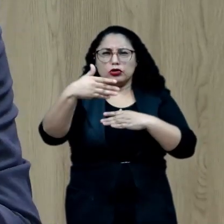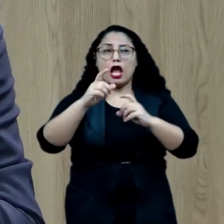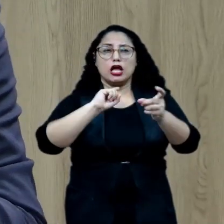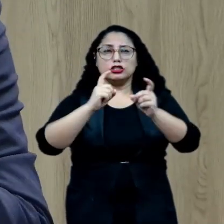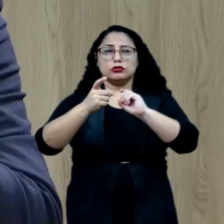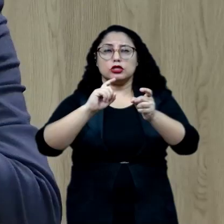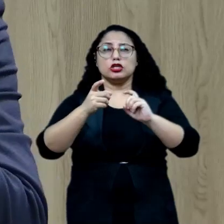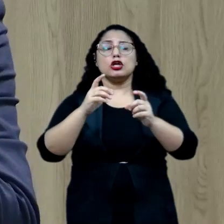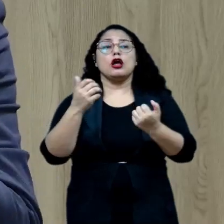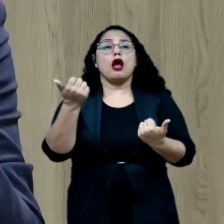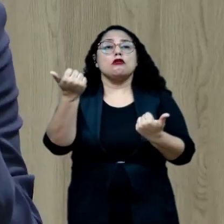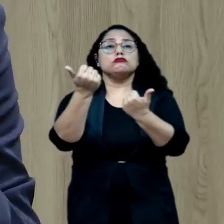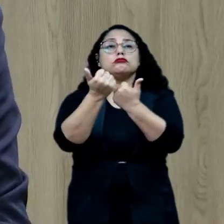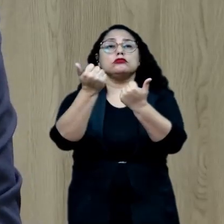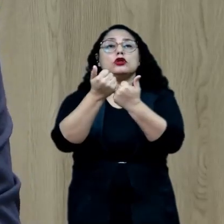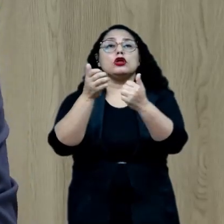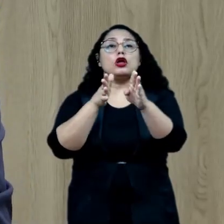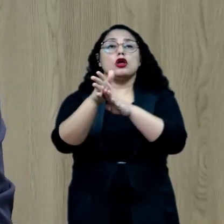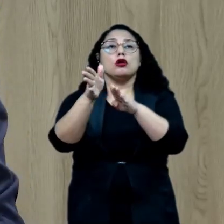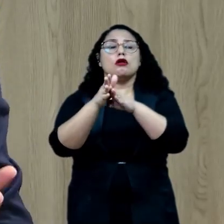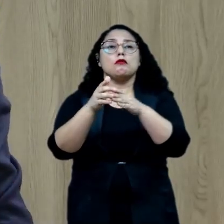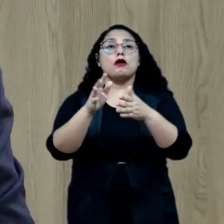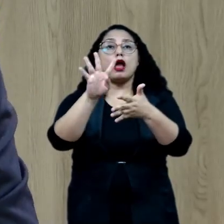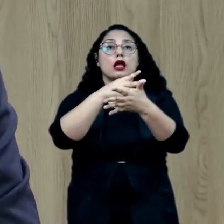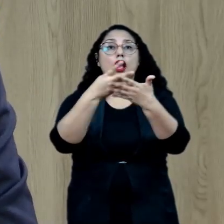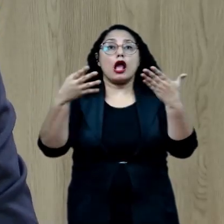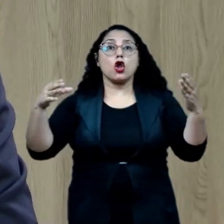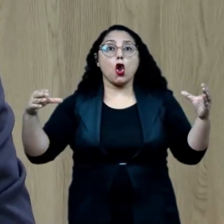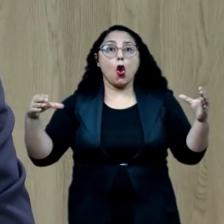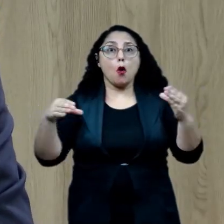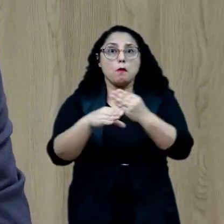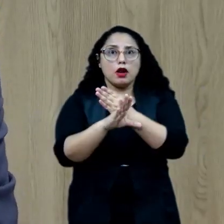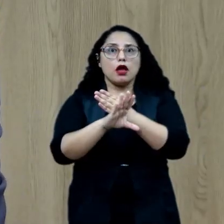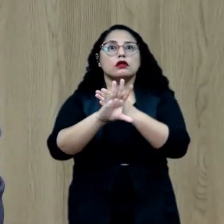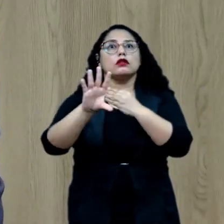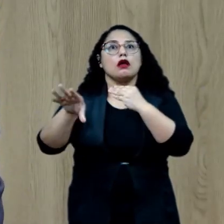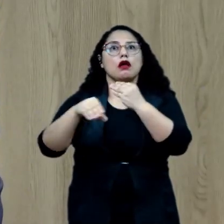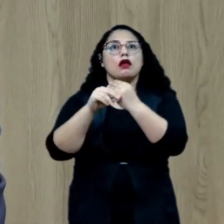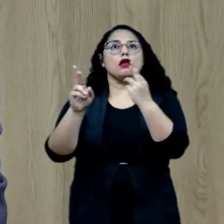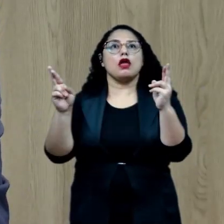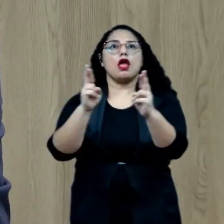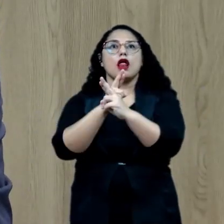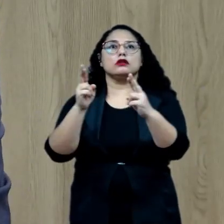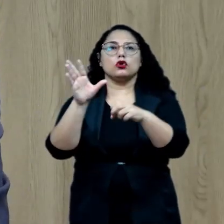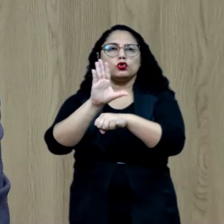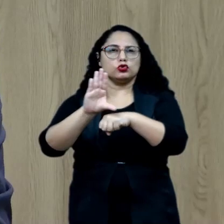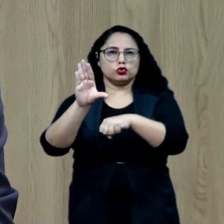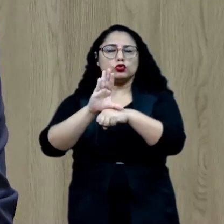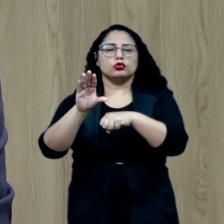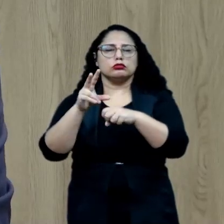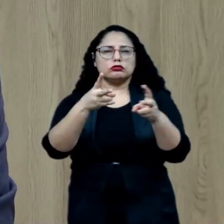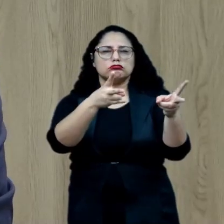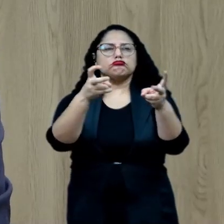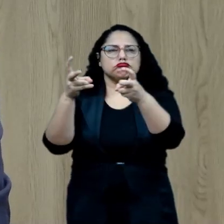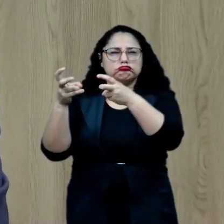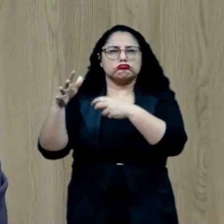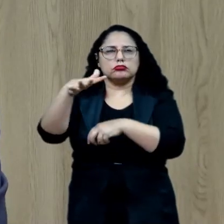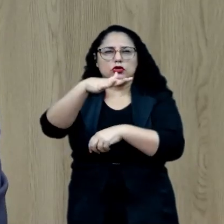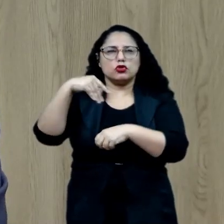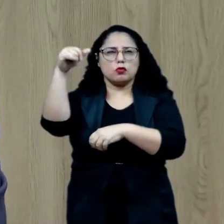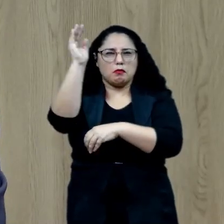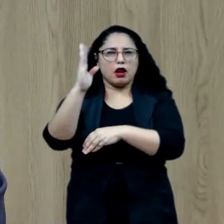assessoria executiva. É uma grade bem completa em relação aos cursos que nós temos visto aí